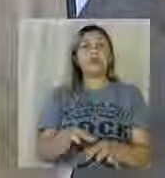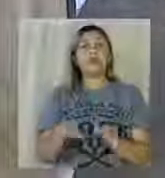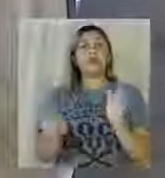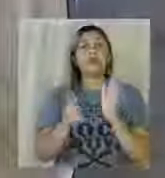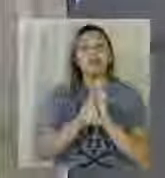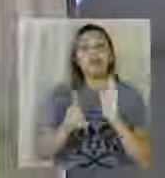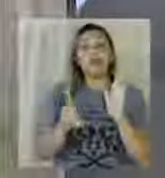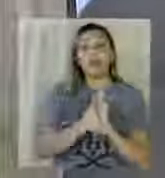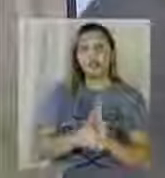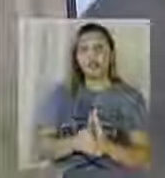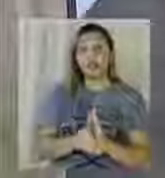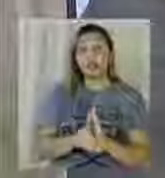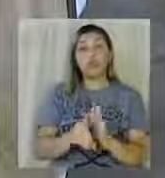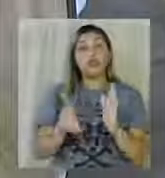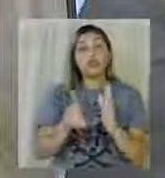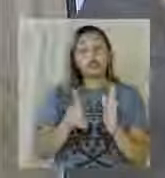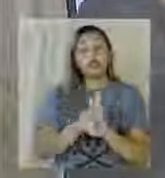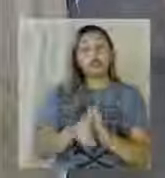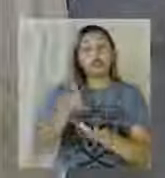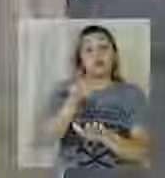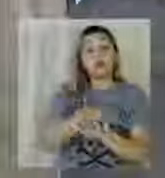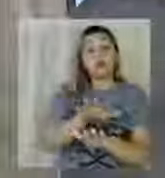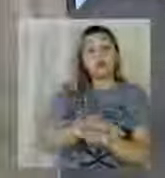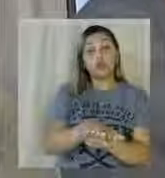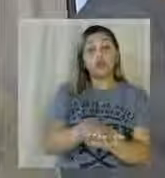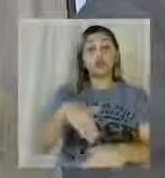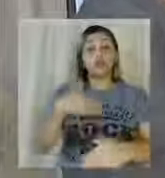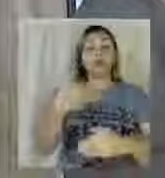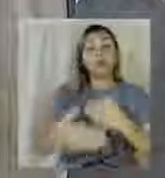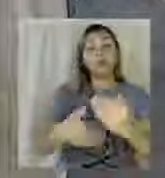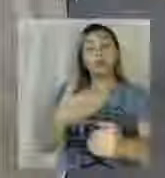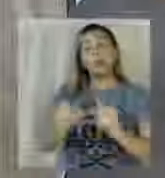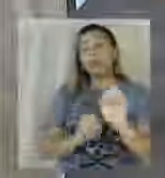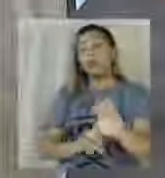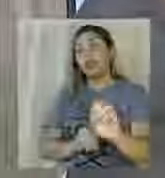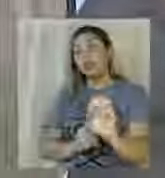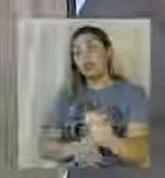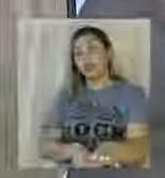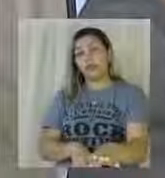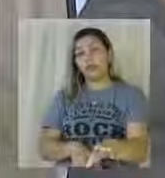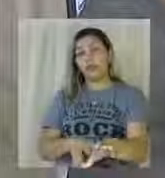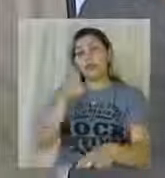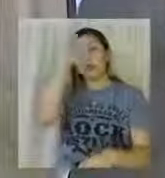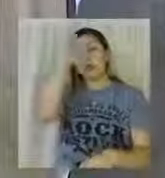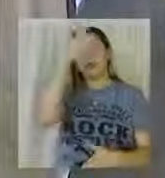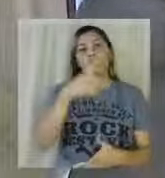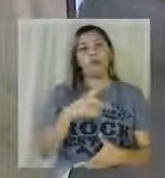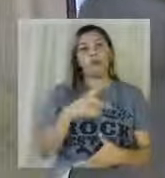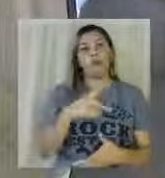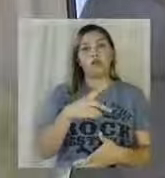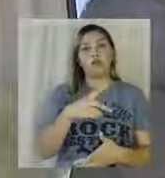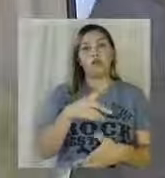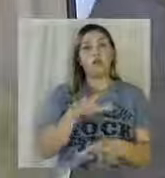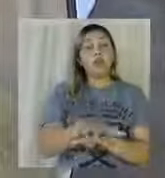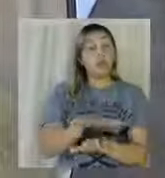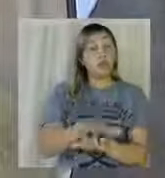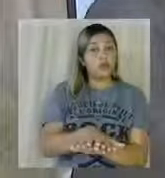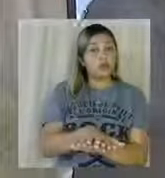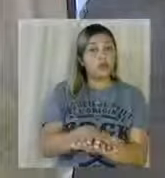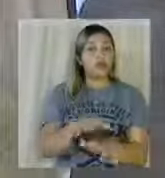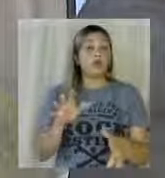direitos. Direitos de ser inclusos no processo de ensino e aprendizagem. Inclusão de